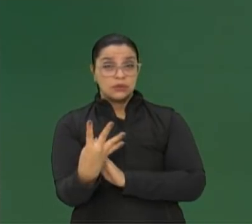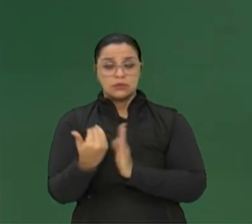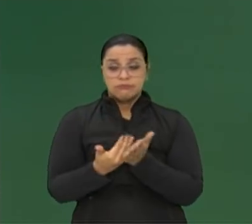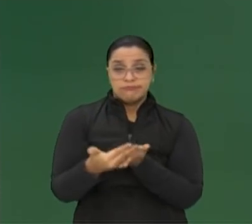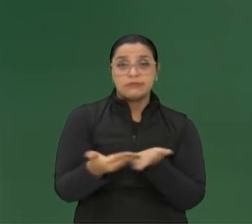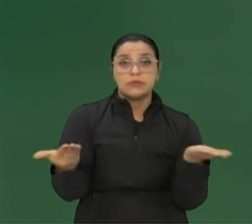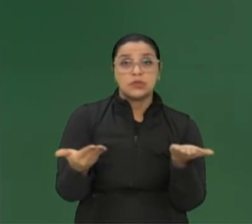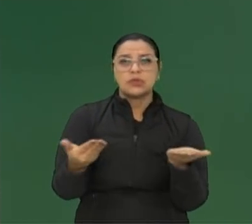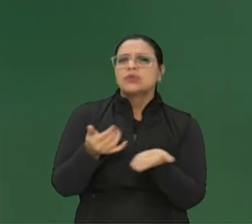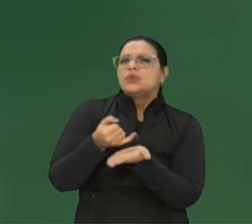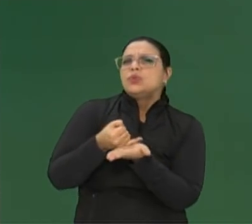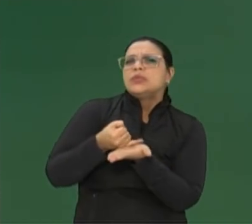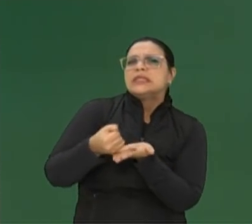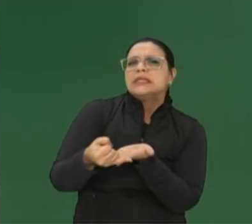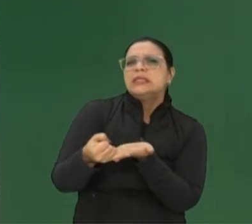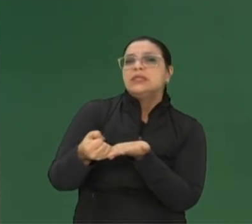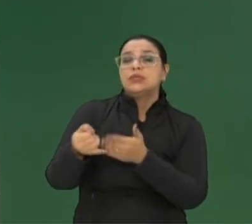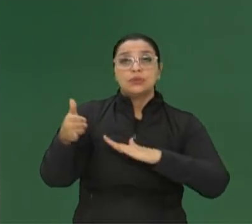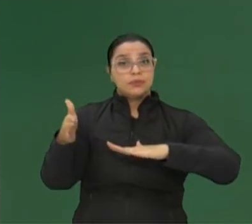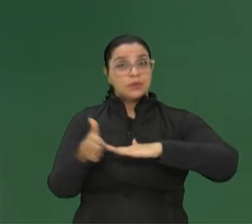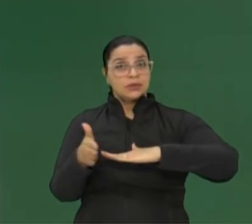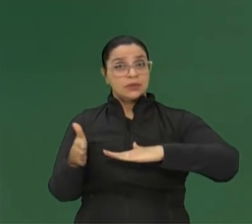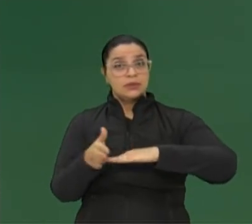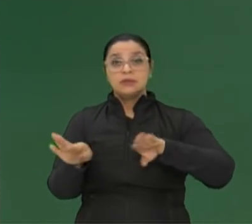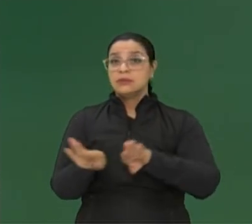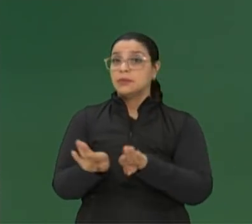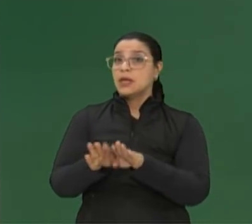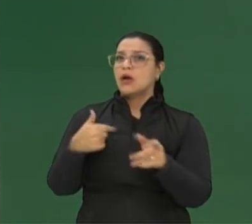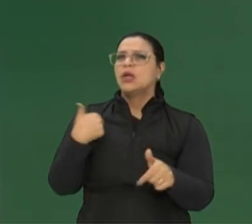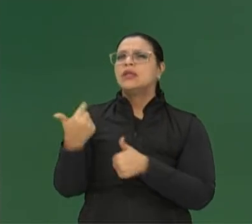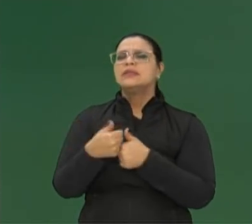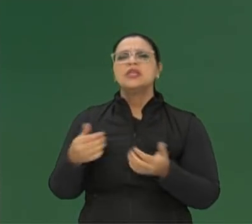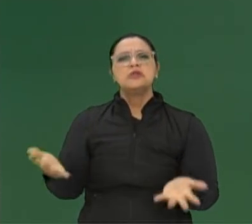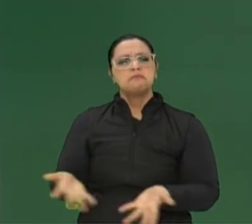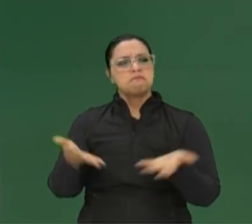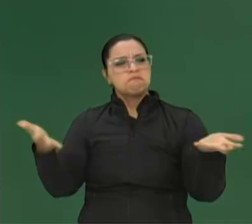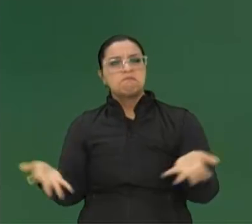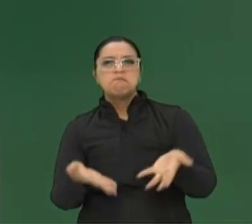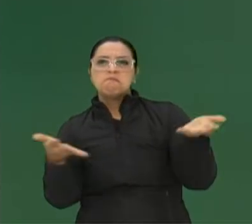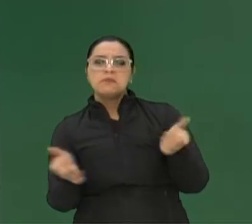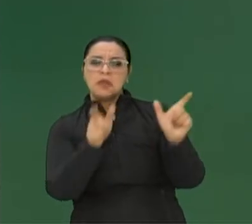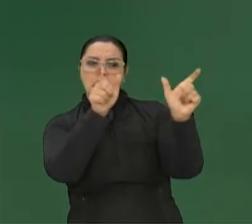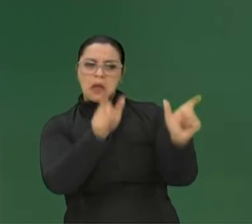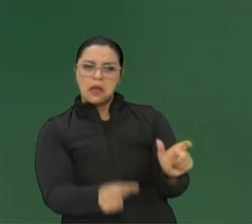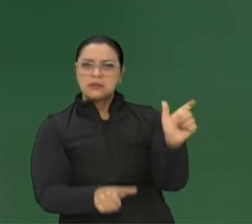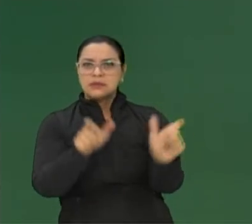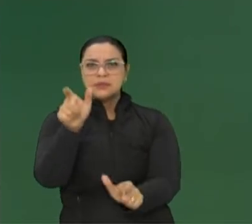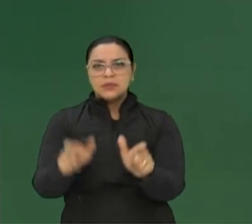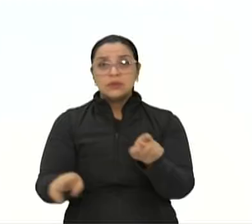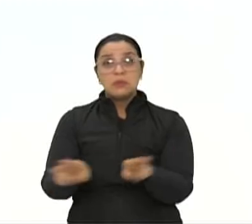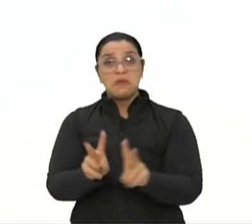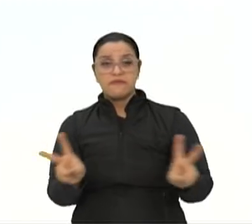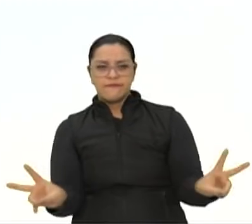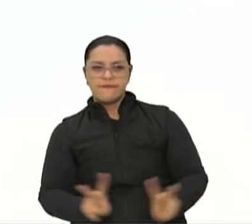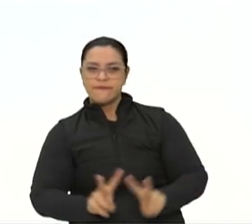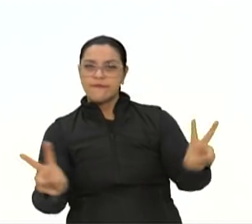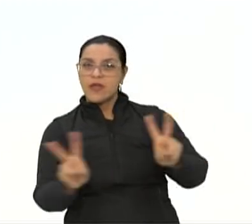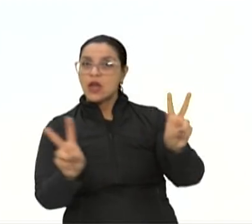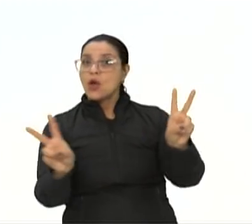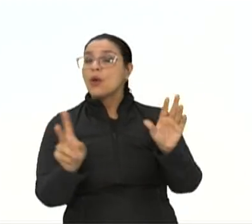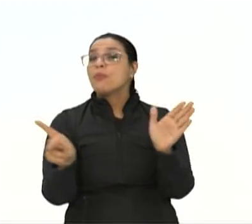tá? Vai ser o início da Idade Moderna e a gente vai ter um engrandecimento do ser humano e uma valorização